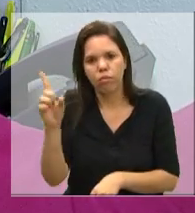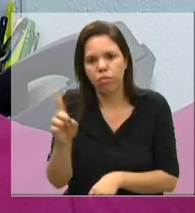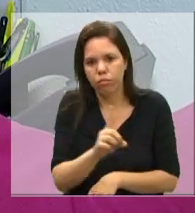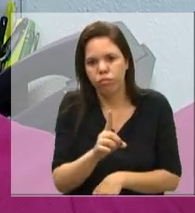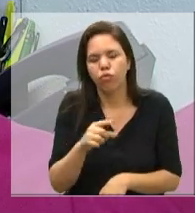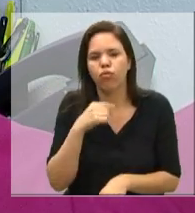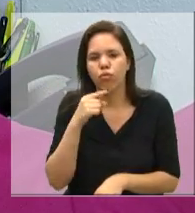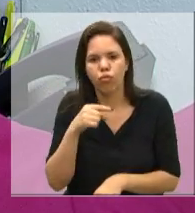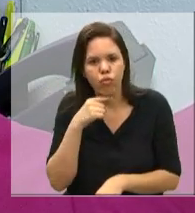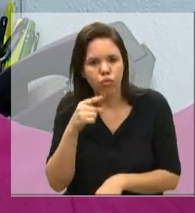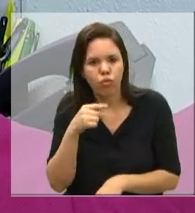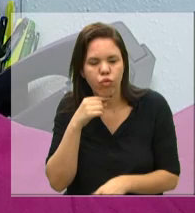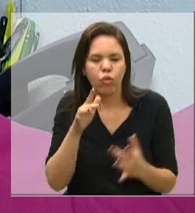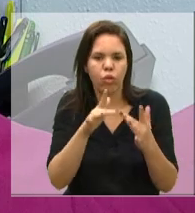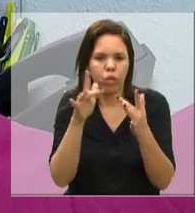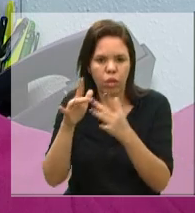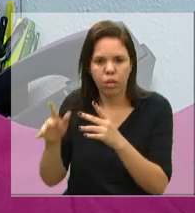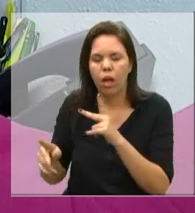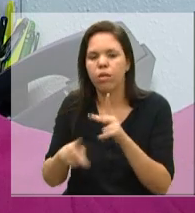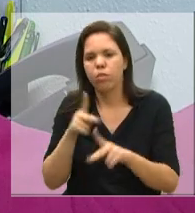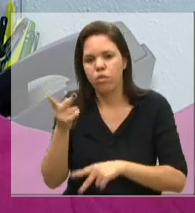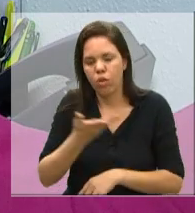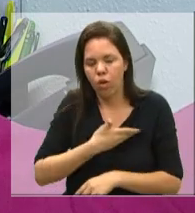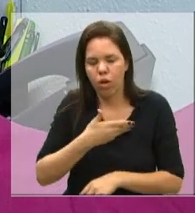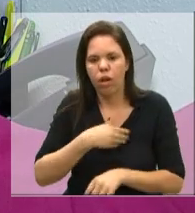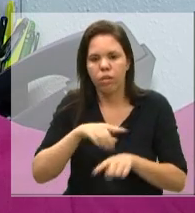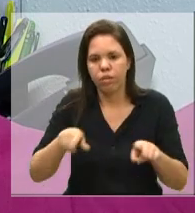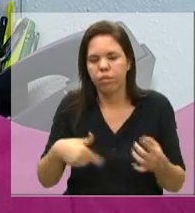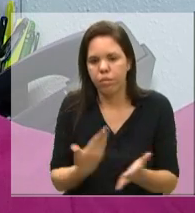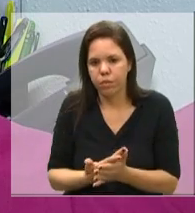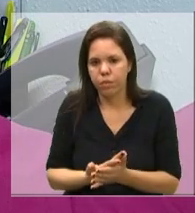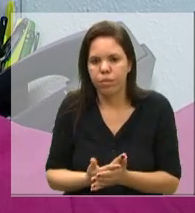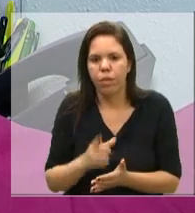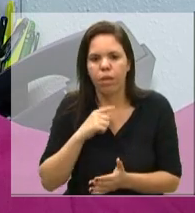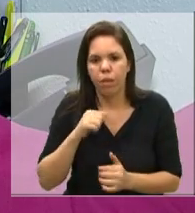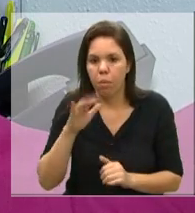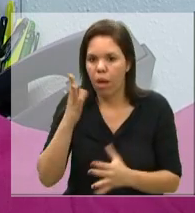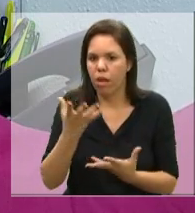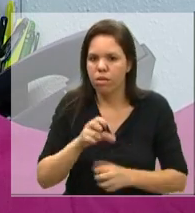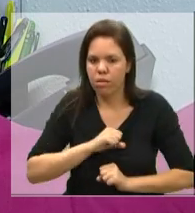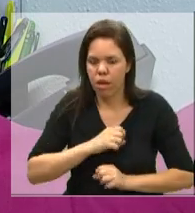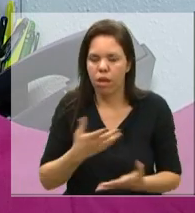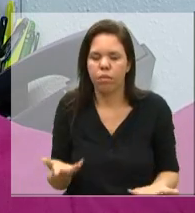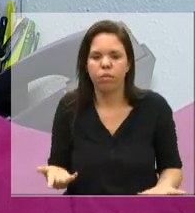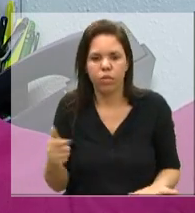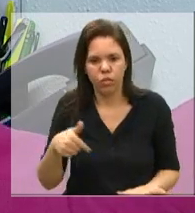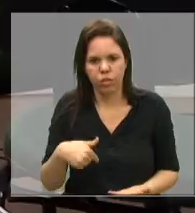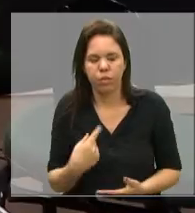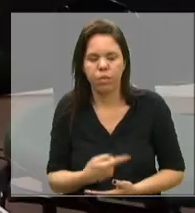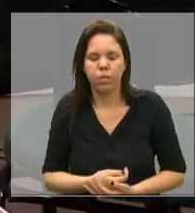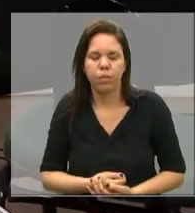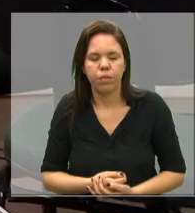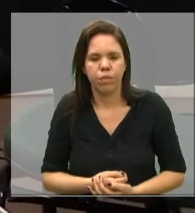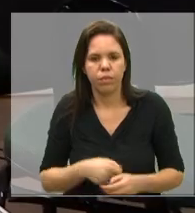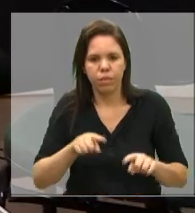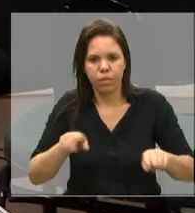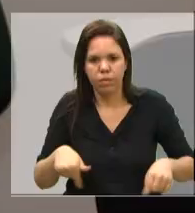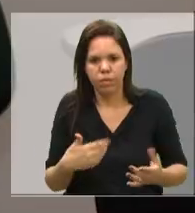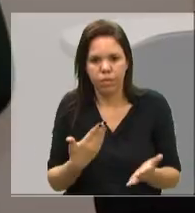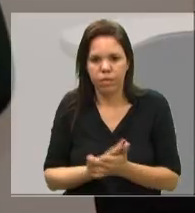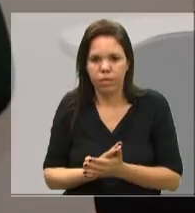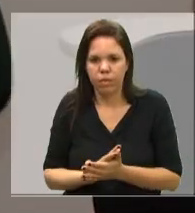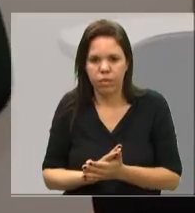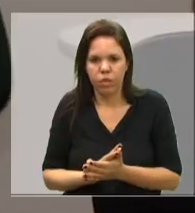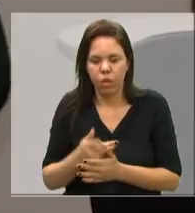tirar as dúvidas, ter contato com os colegas em sala de aula, né? É um momento ali, um a mais que ele recebe aqui conosco. Sala de